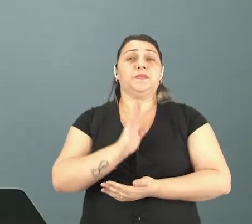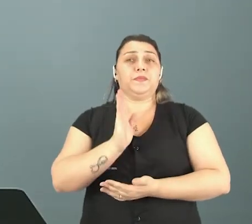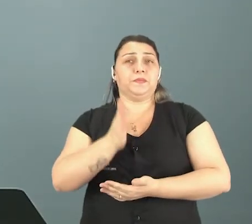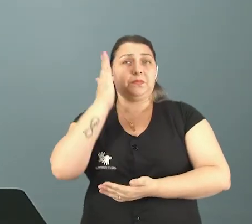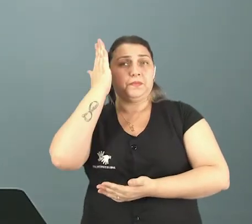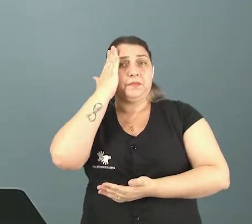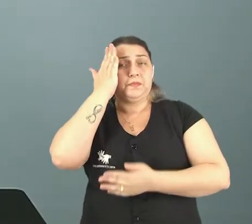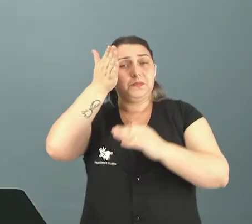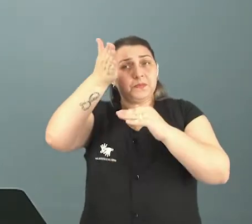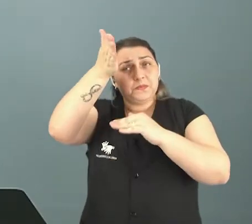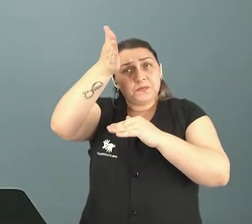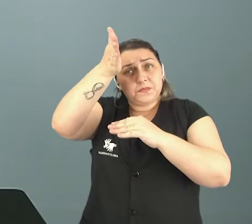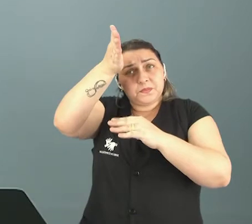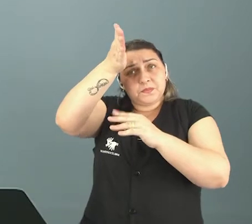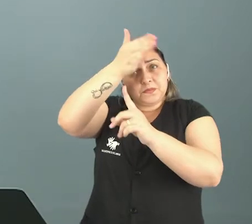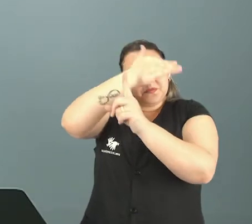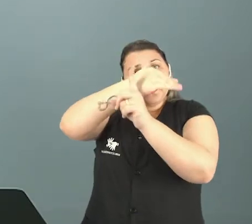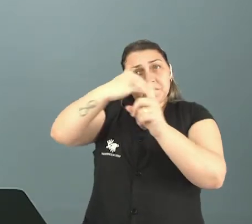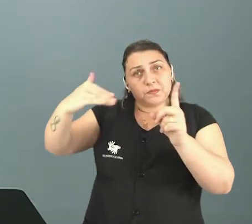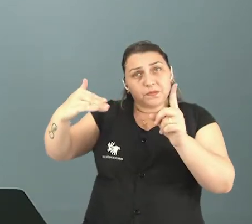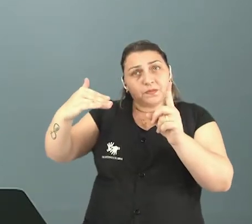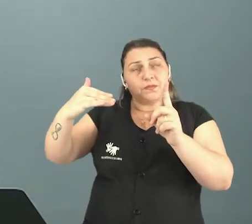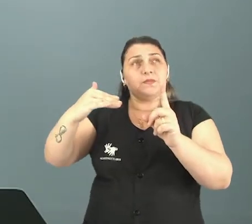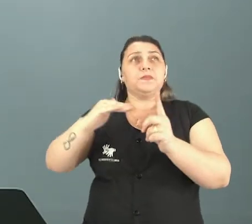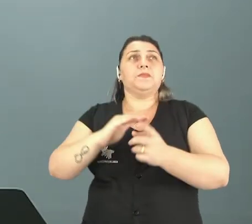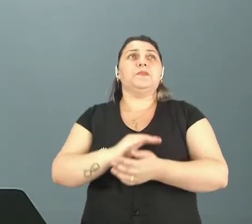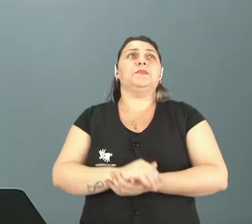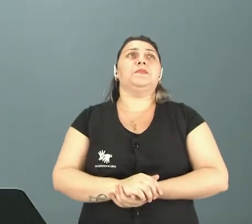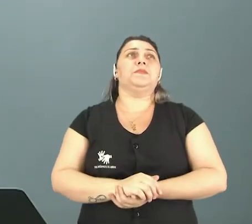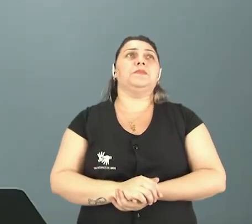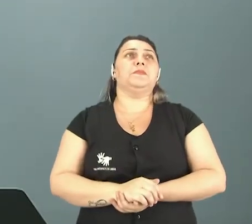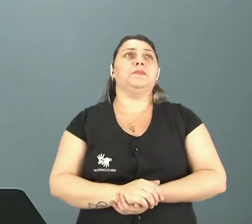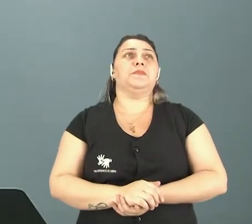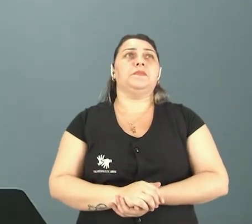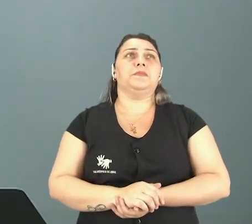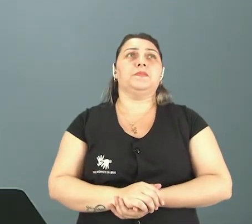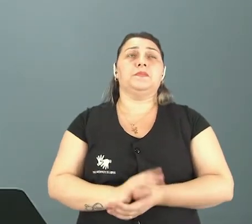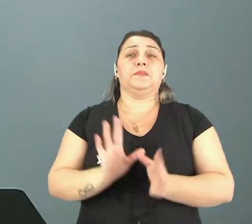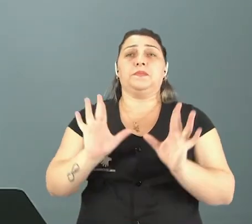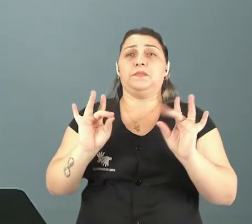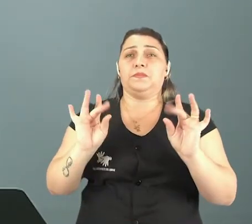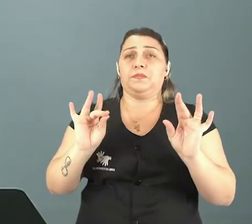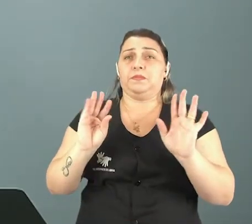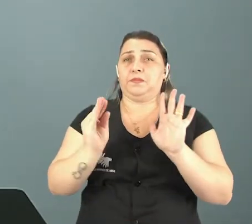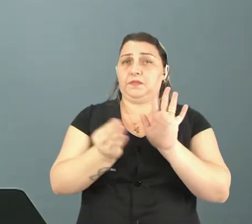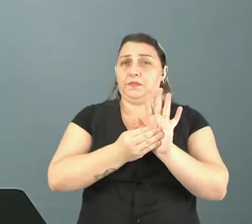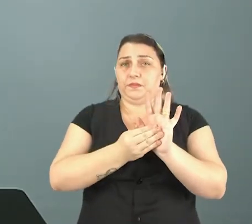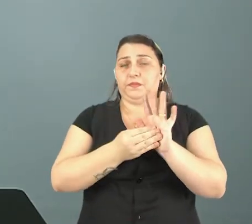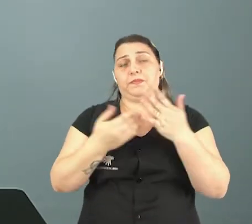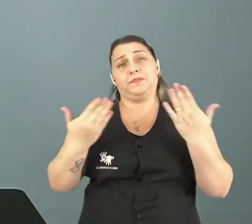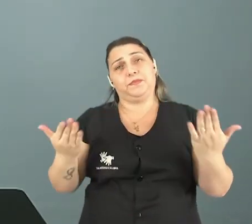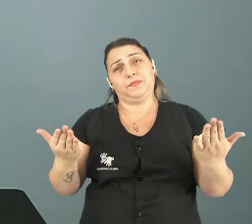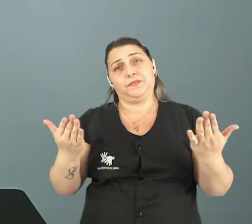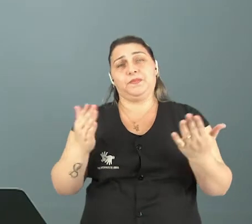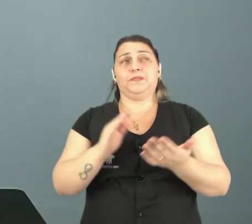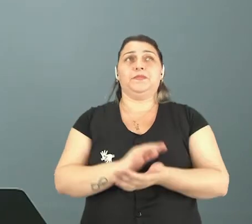é metade, que agora acabou de grudar aqui, porque eu coloquei fita aqui atrás,